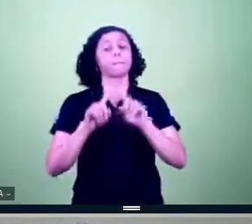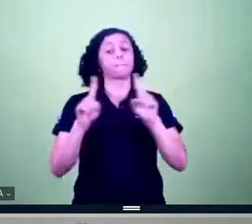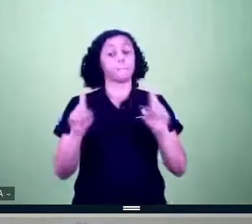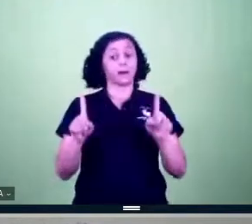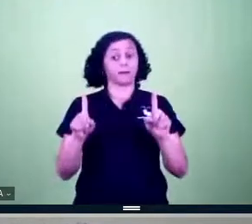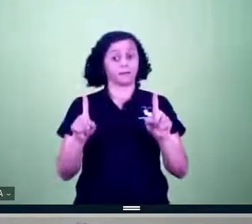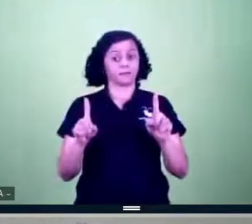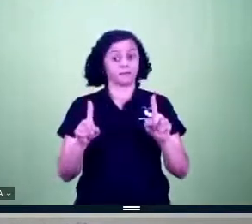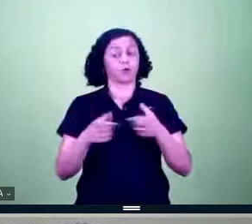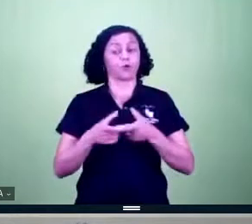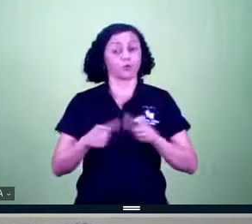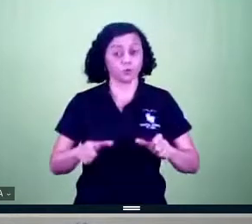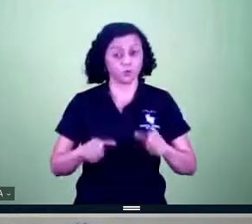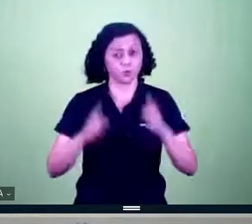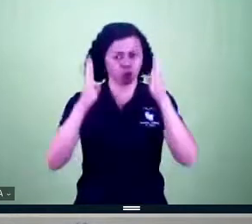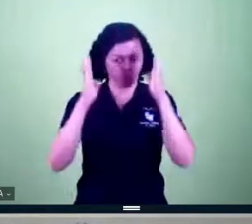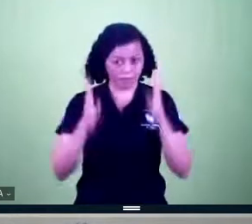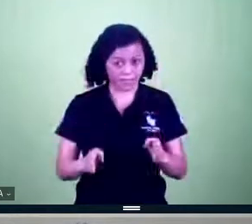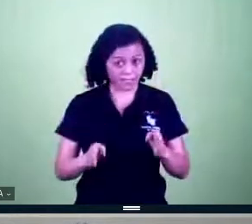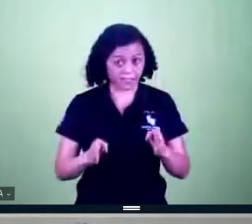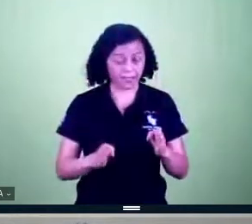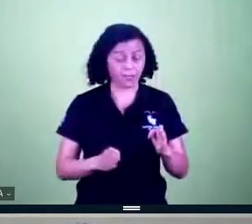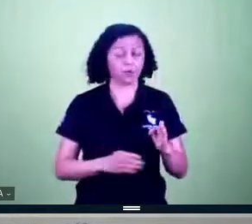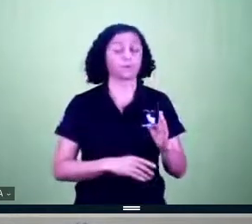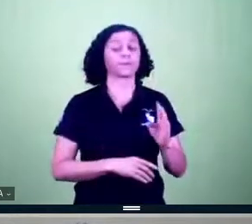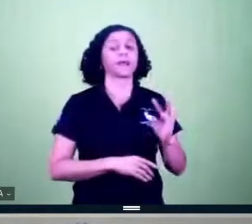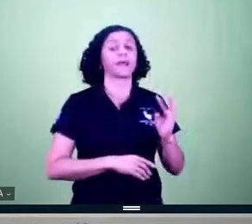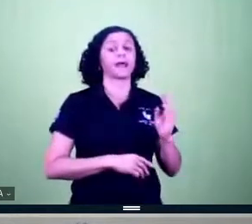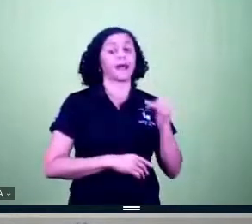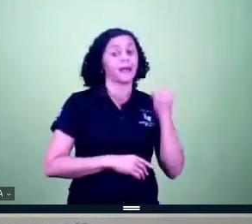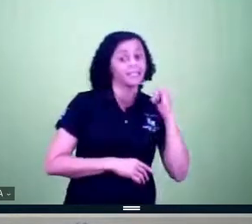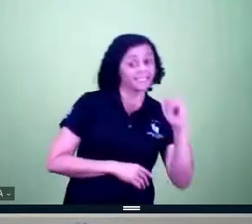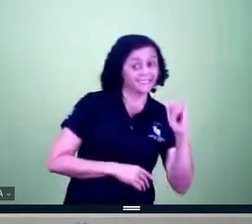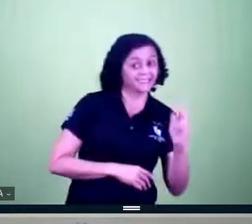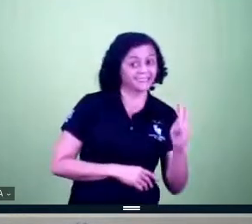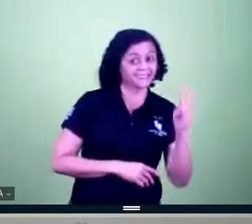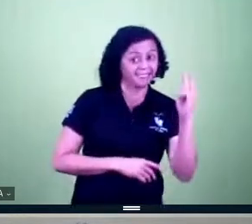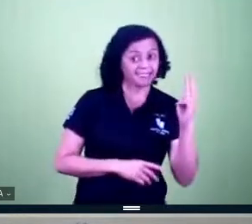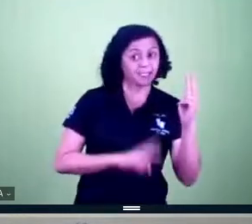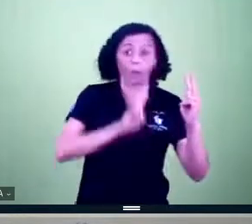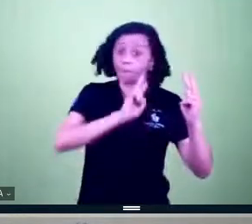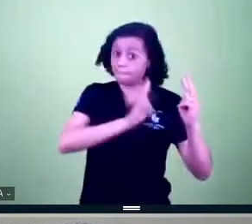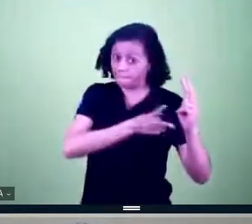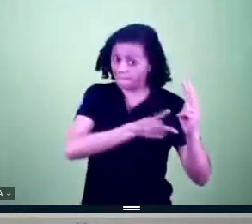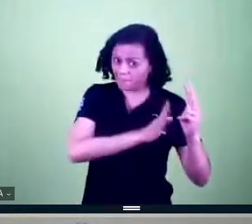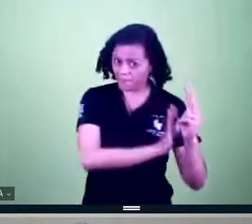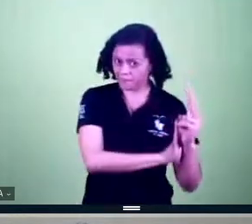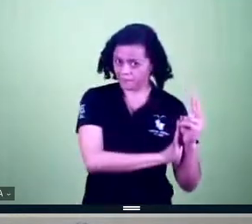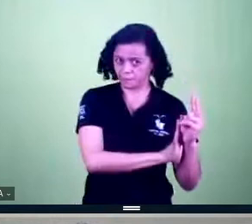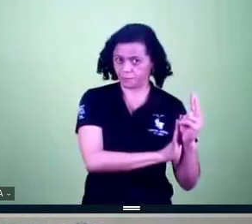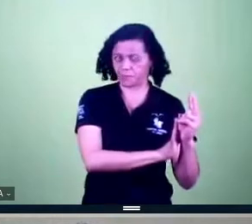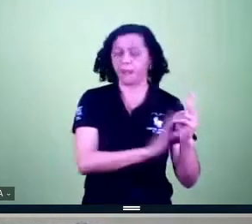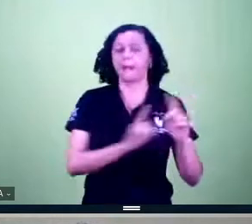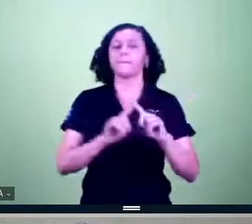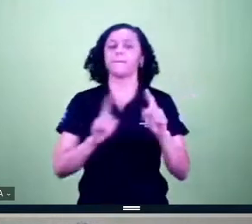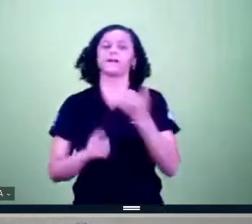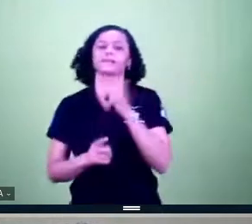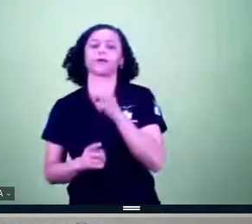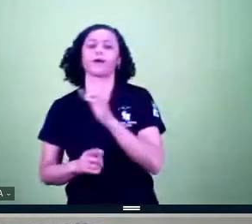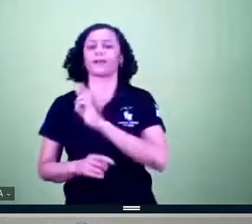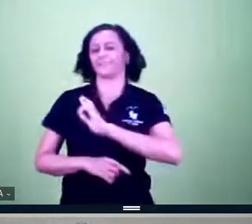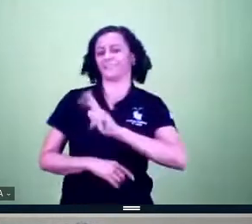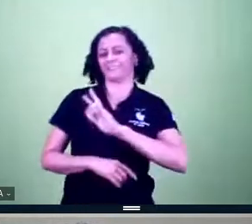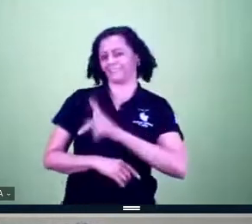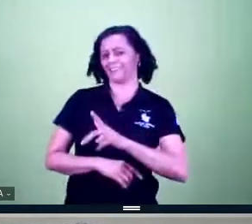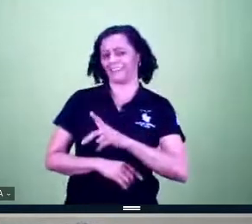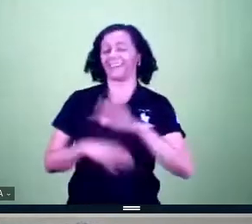mesma, a corrente não é. Né? Então é diferente. Aqui a corrente é a mesma. Será que a tensão aqui, aqui e aqui é a mesma? A